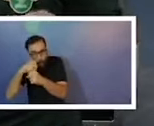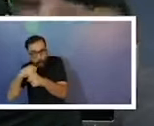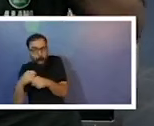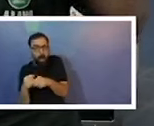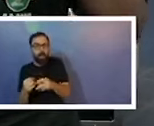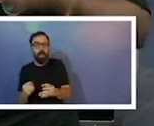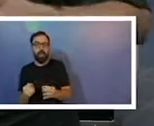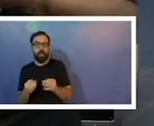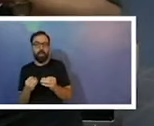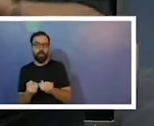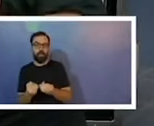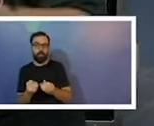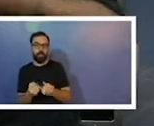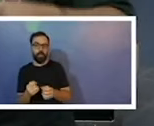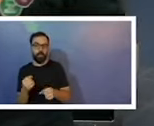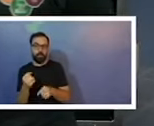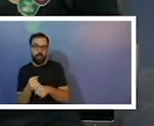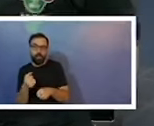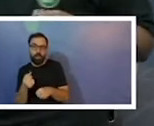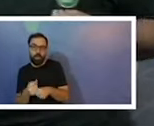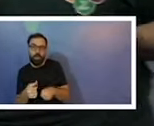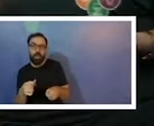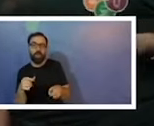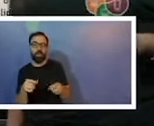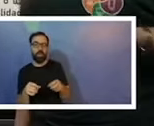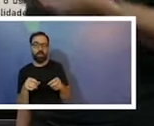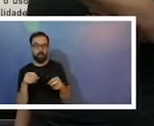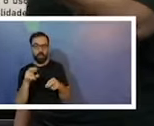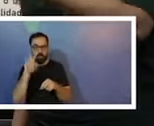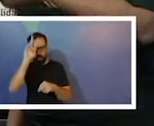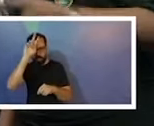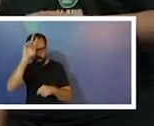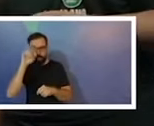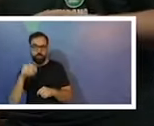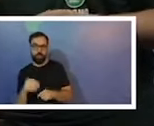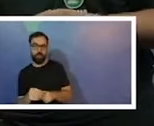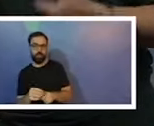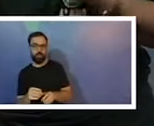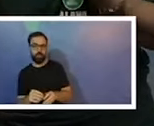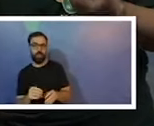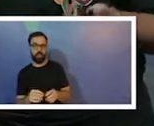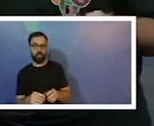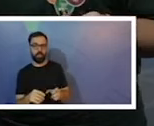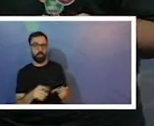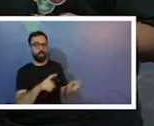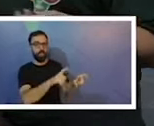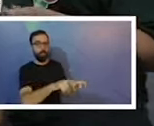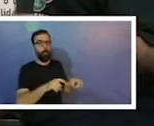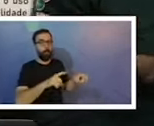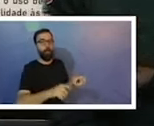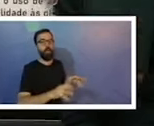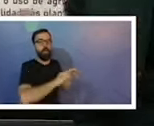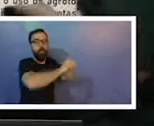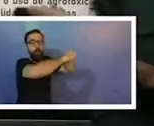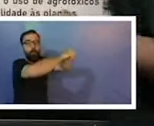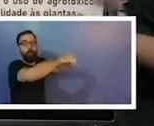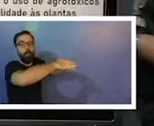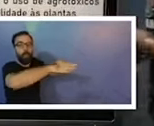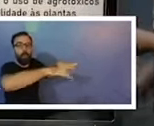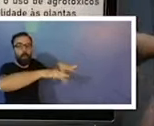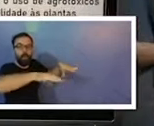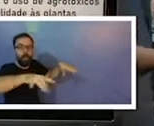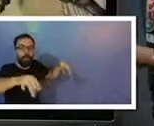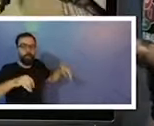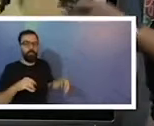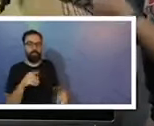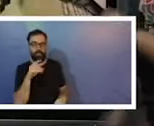lavouras. Meio natural de combater as pragas na agricultura, sem inseticida. A importância